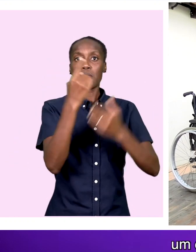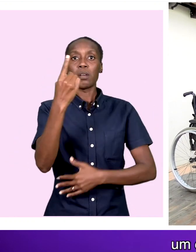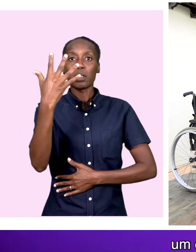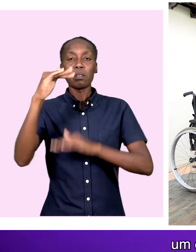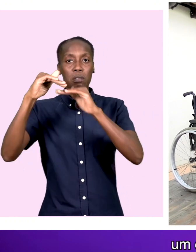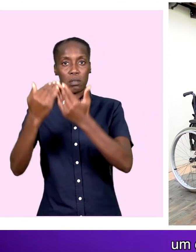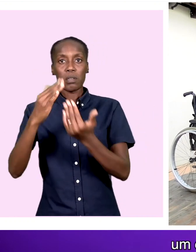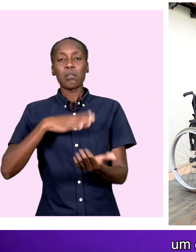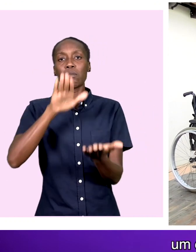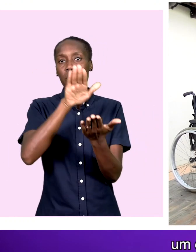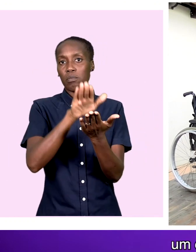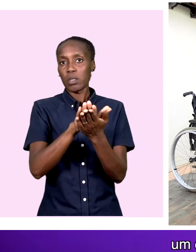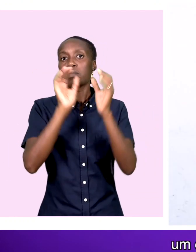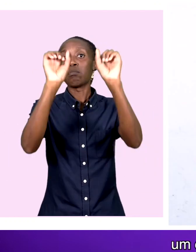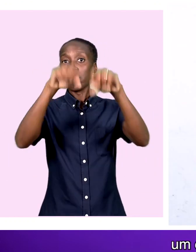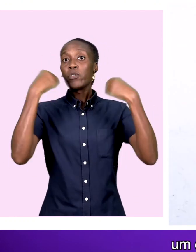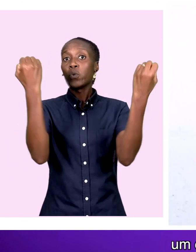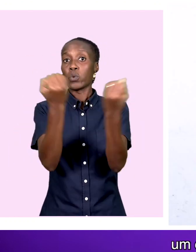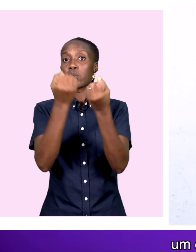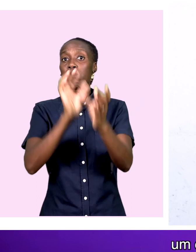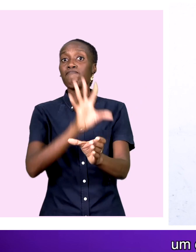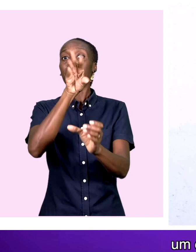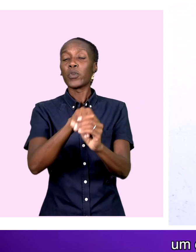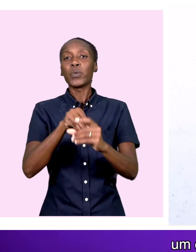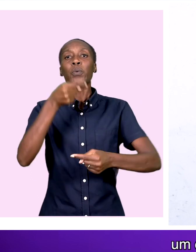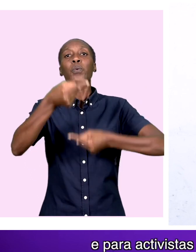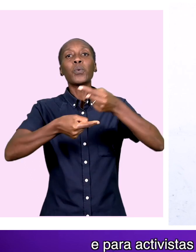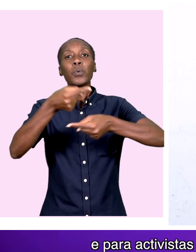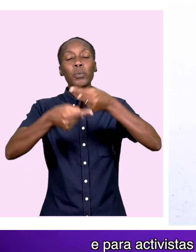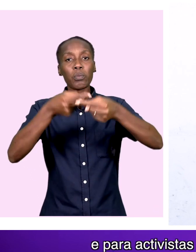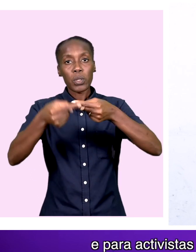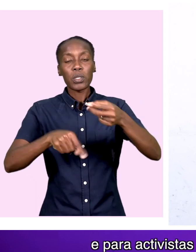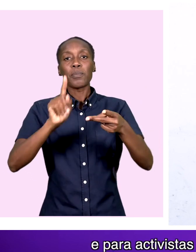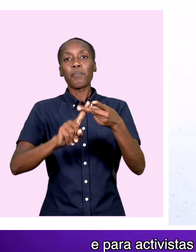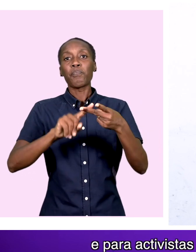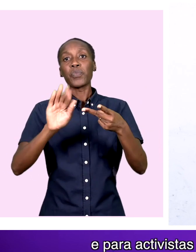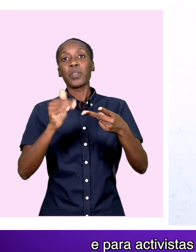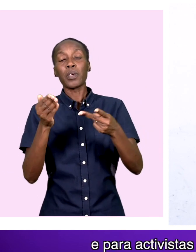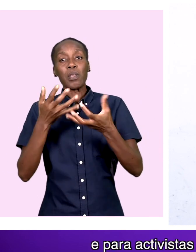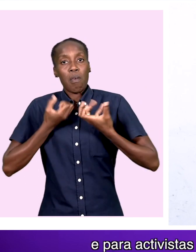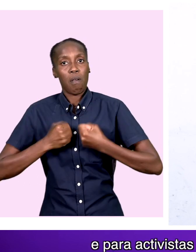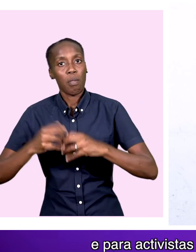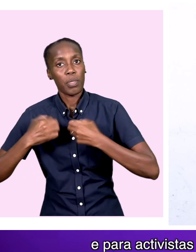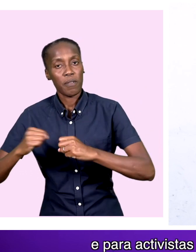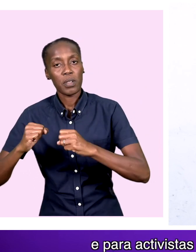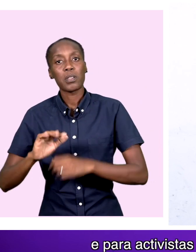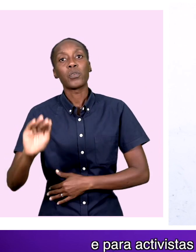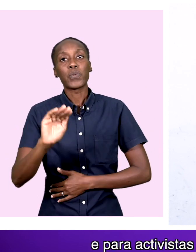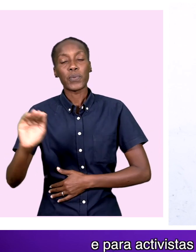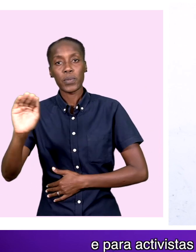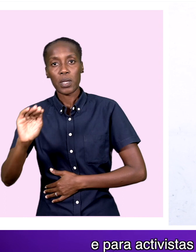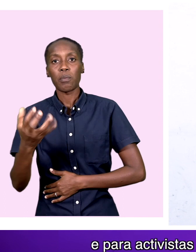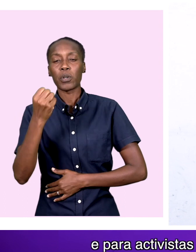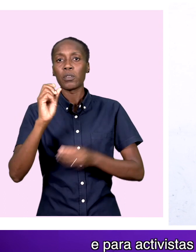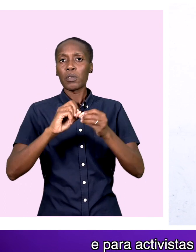um espaço para as organizações envolvidas neste processo e para ativistas sociais que